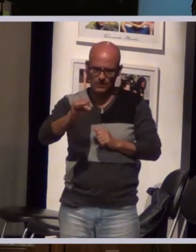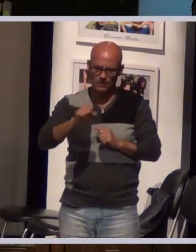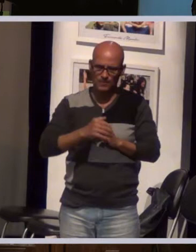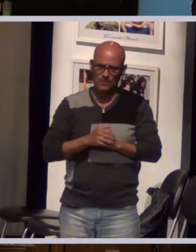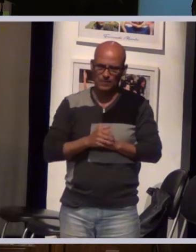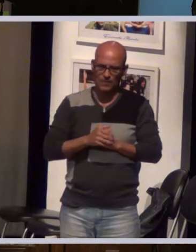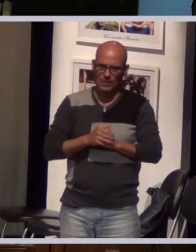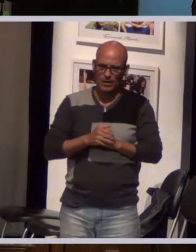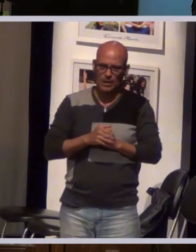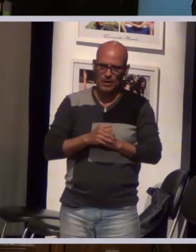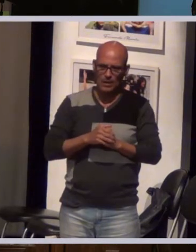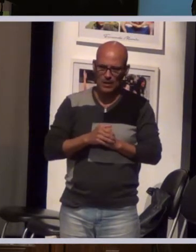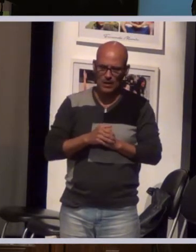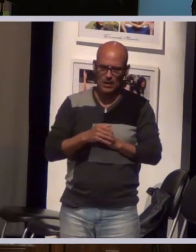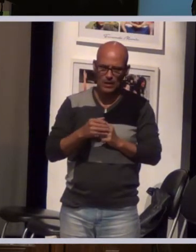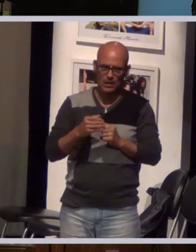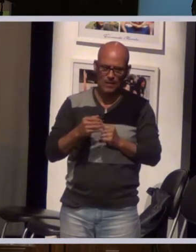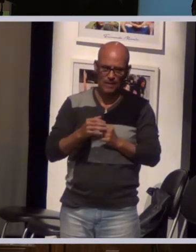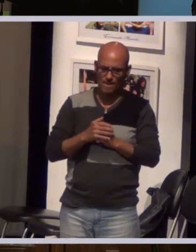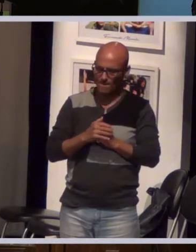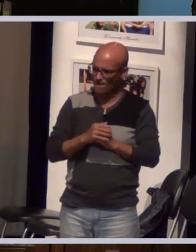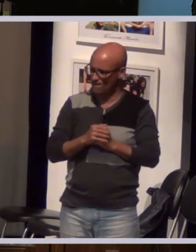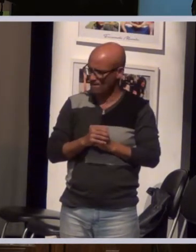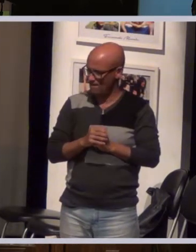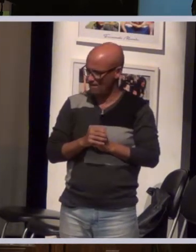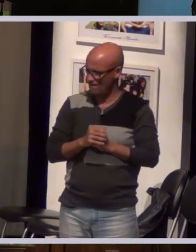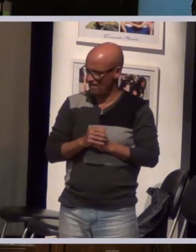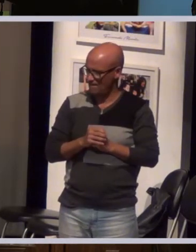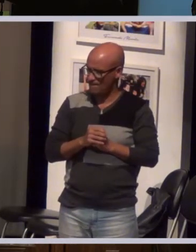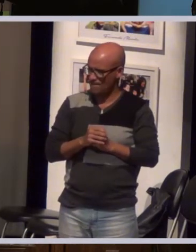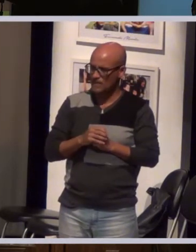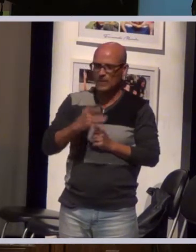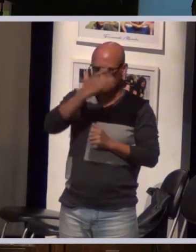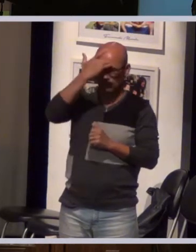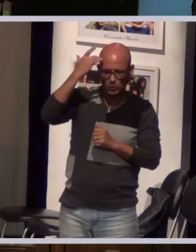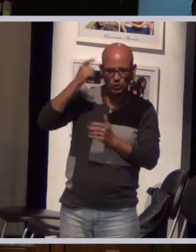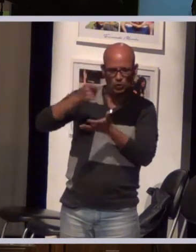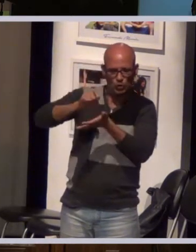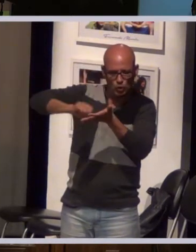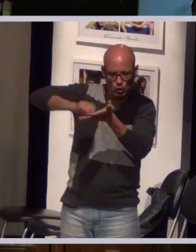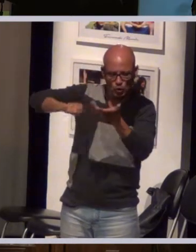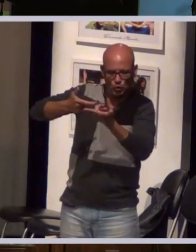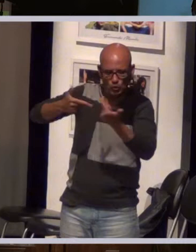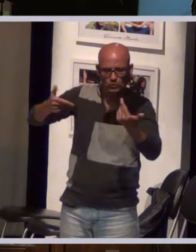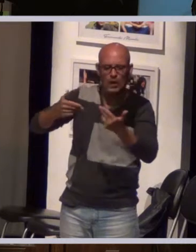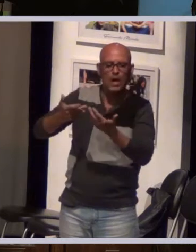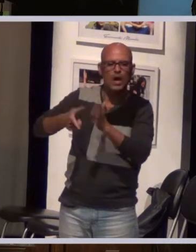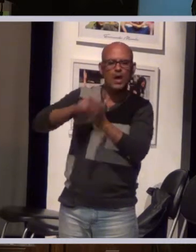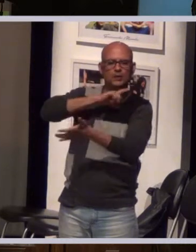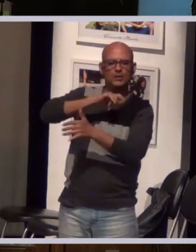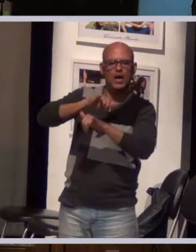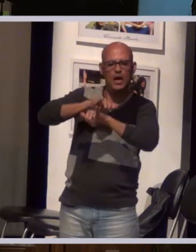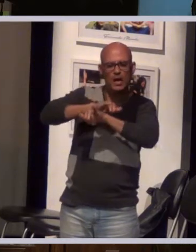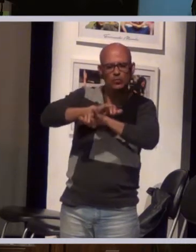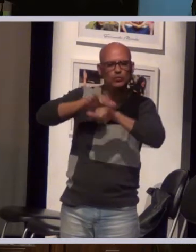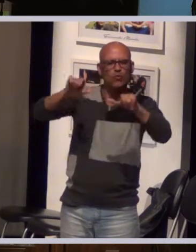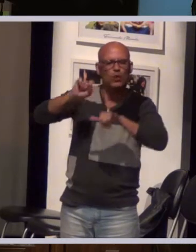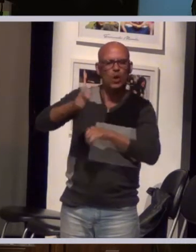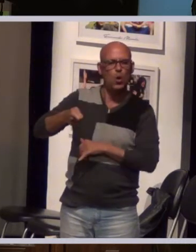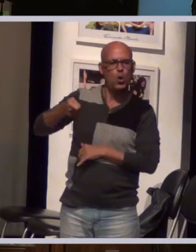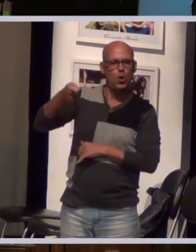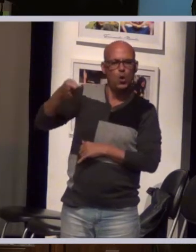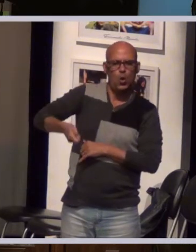necessidades educacionais especiais na turma regular. Os teóricos anunciavam a exigência